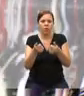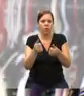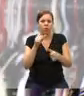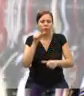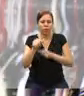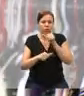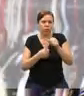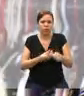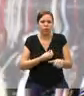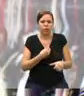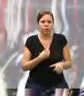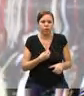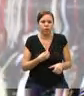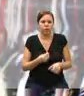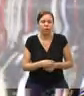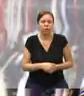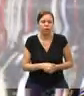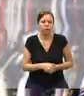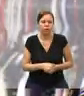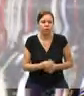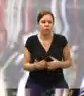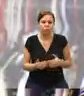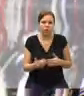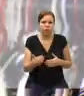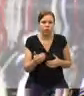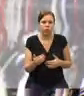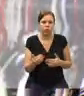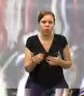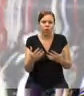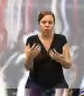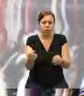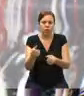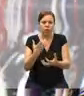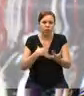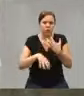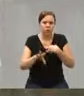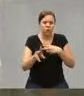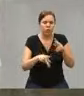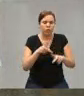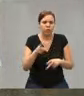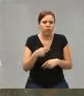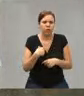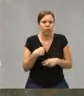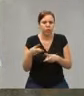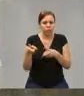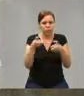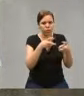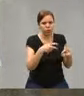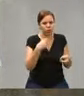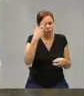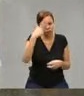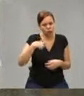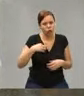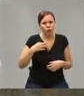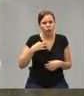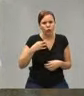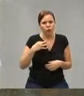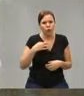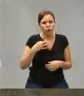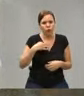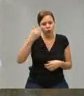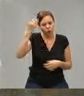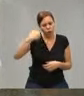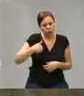transformação a partir do olhar para o próximo, né? E o que a gente tem visto, eu sou um voluntário, né? Eu